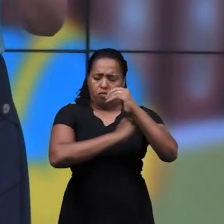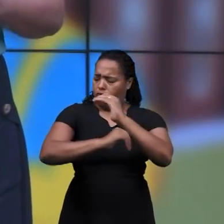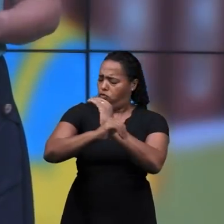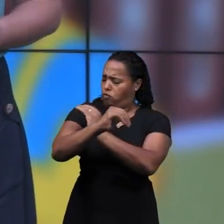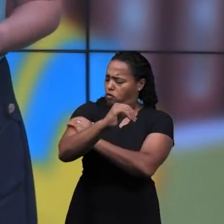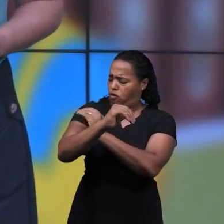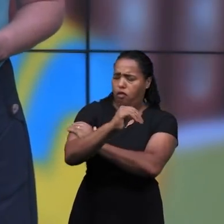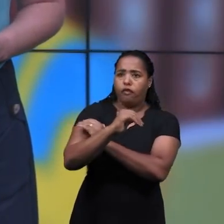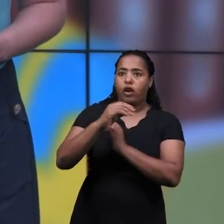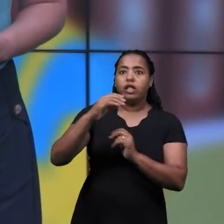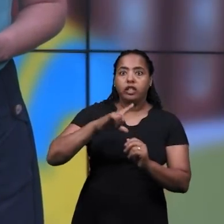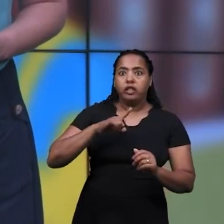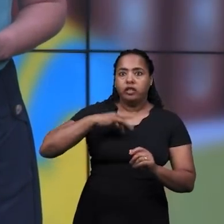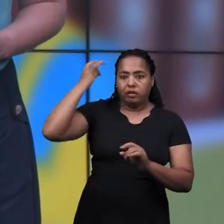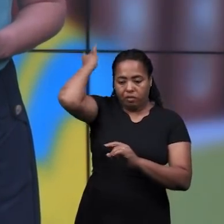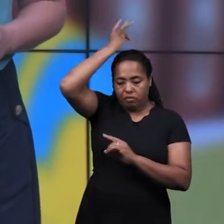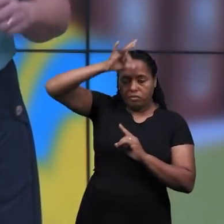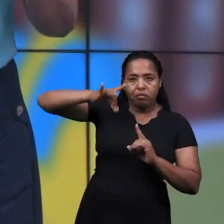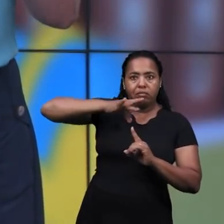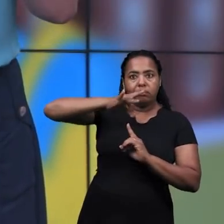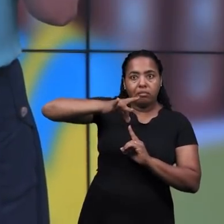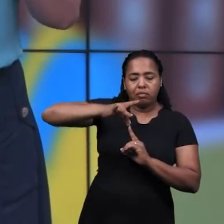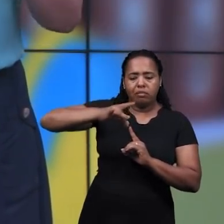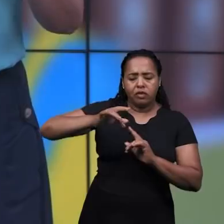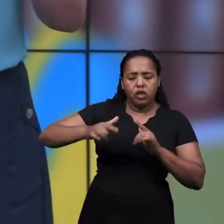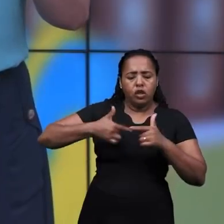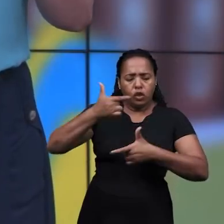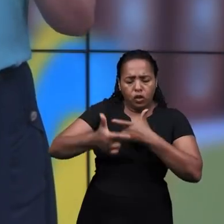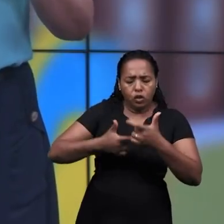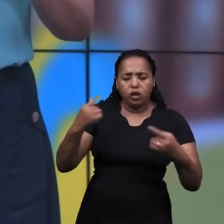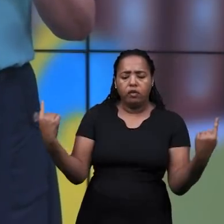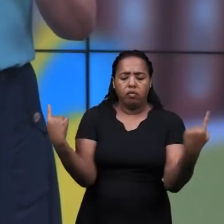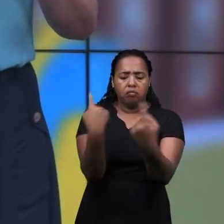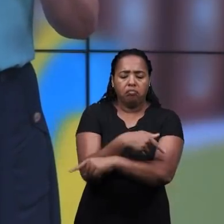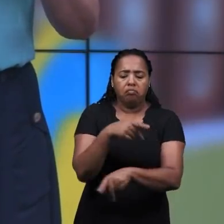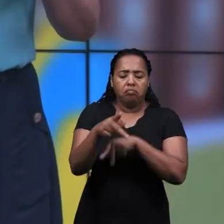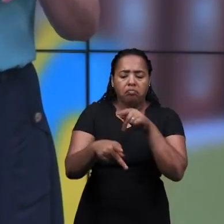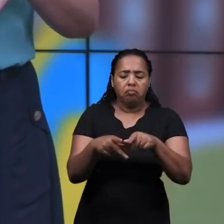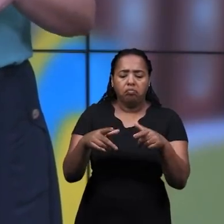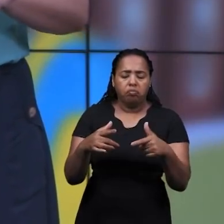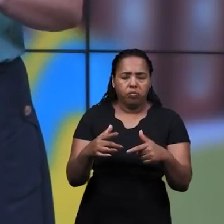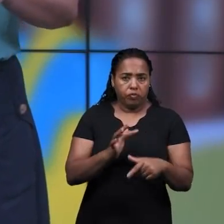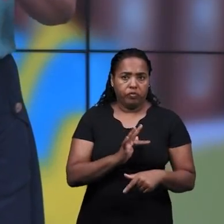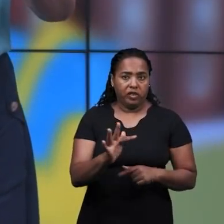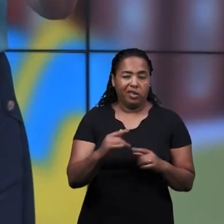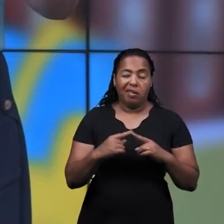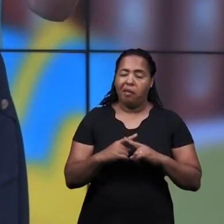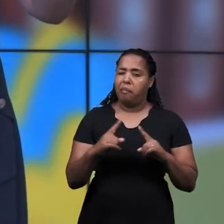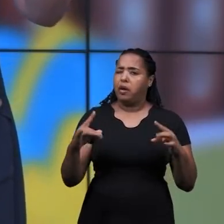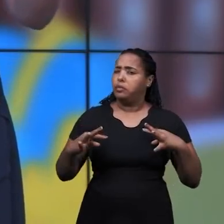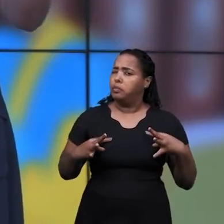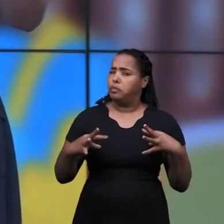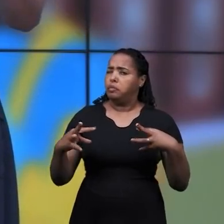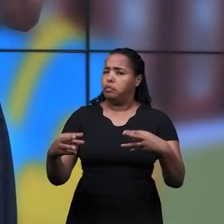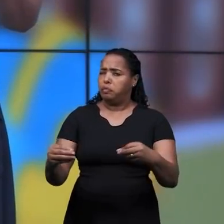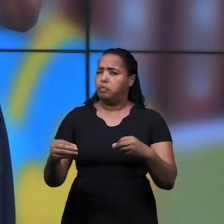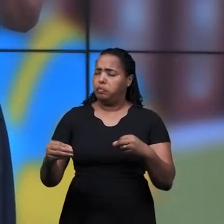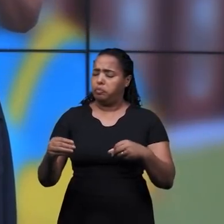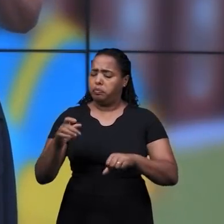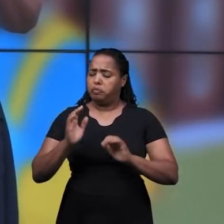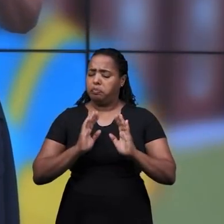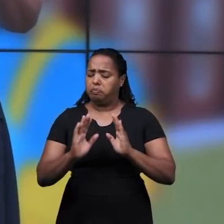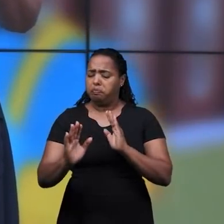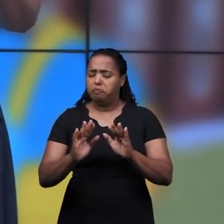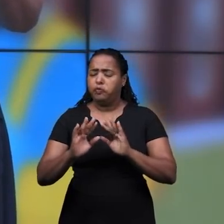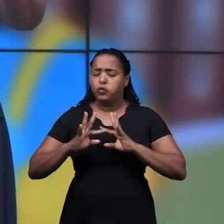e lutava contra os filisteus. Mas naquele momento que todos os filisteus estavam ao redor